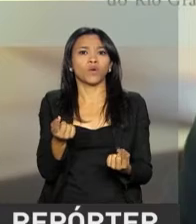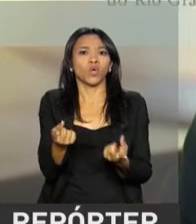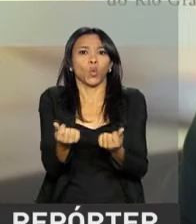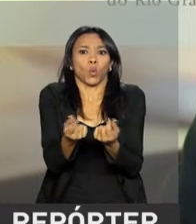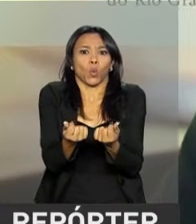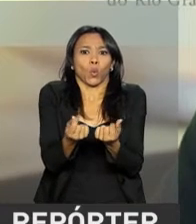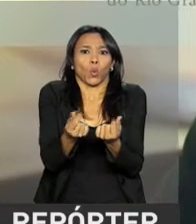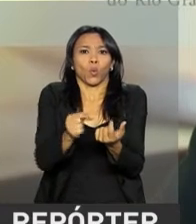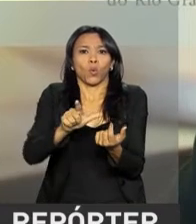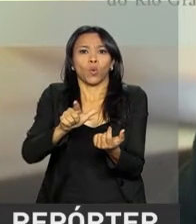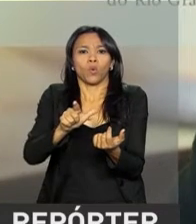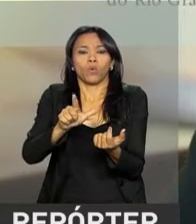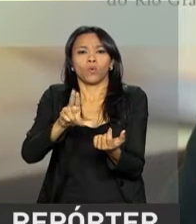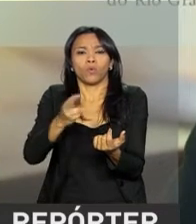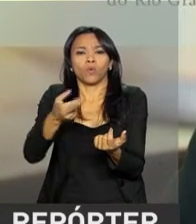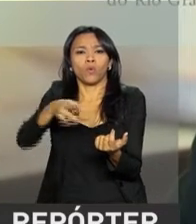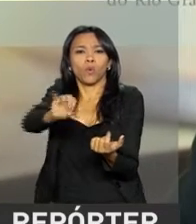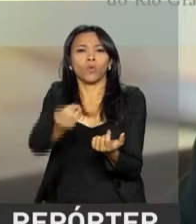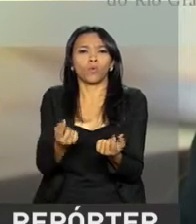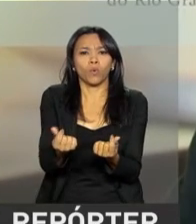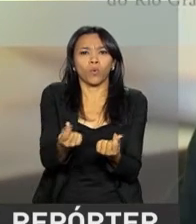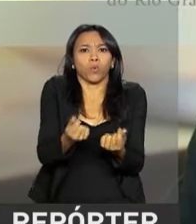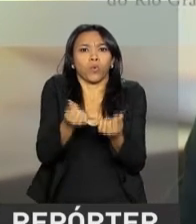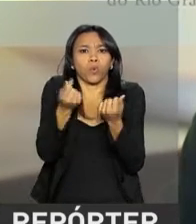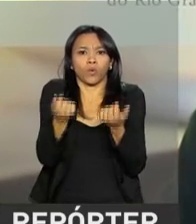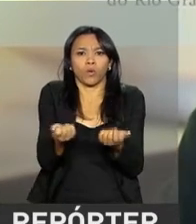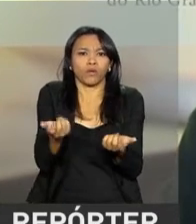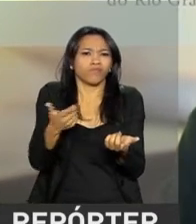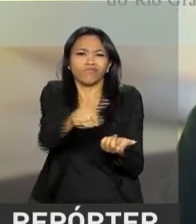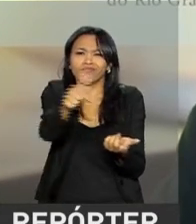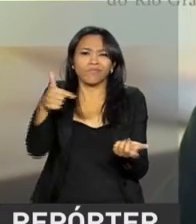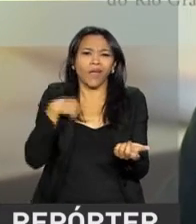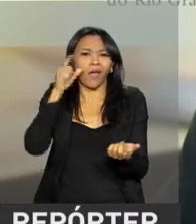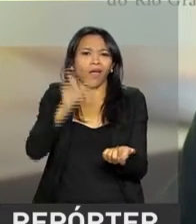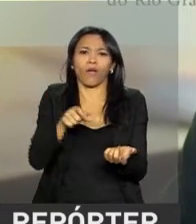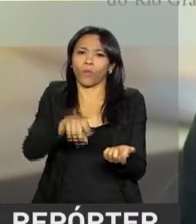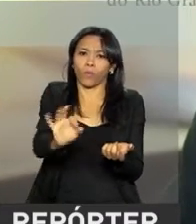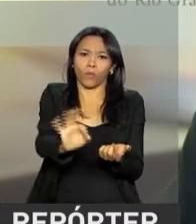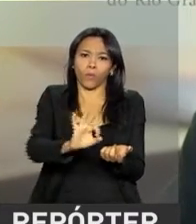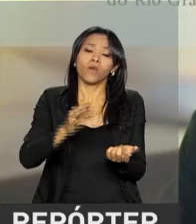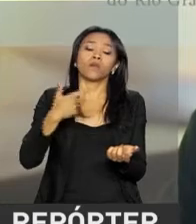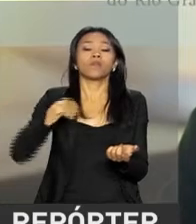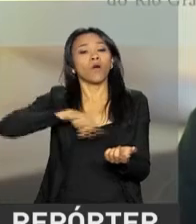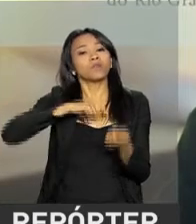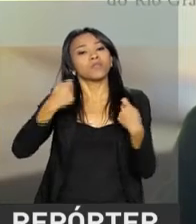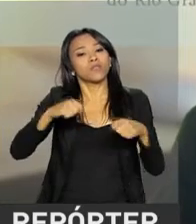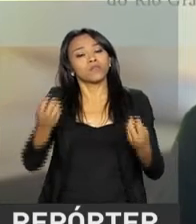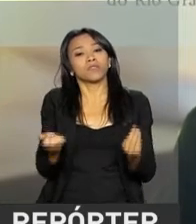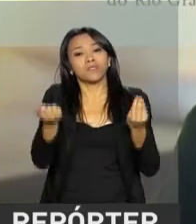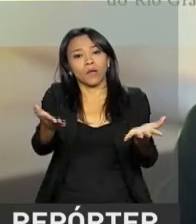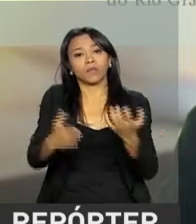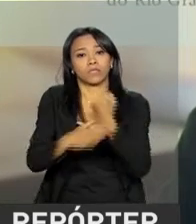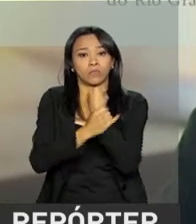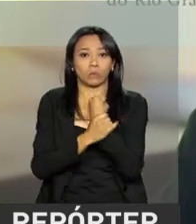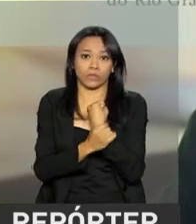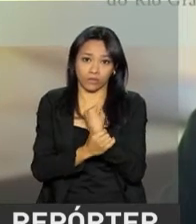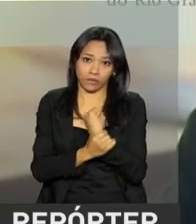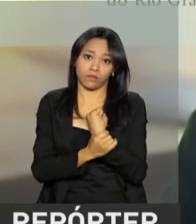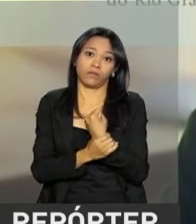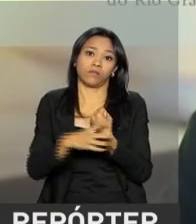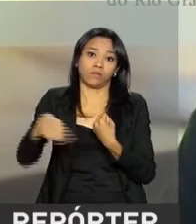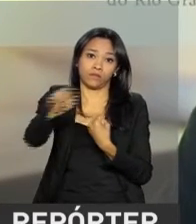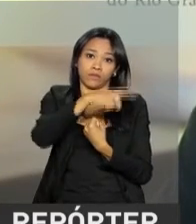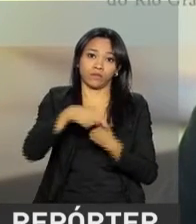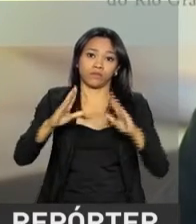filantrópica. Nós precisaríamos atuar muito forte nesse setor para dar segurança jurídica nessa relação, em especial